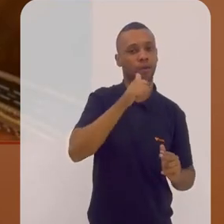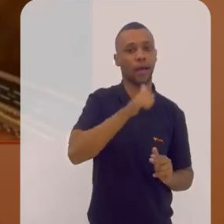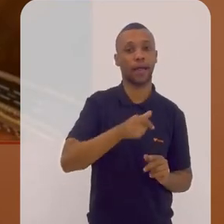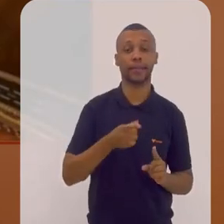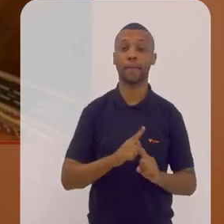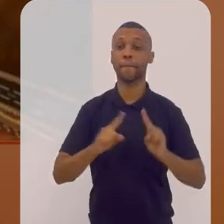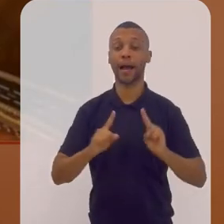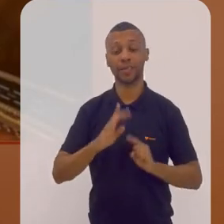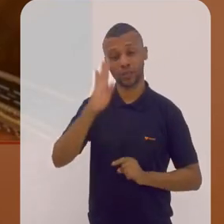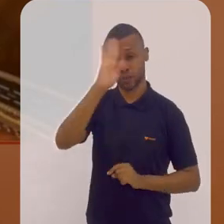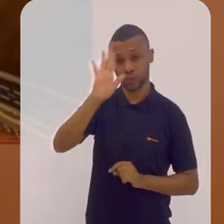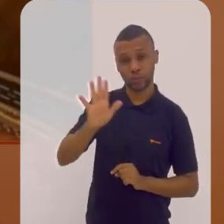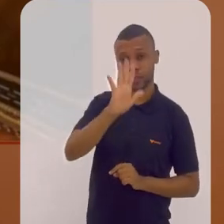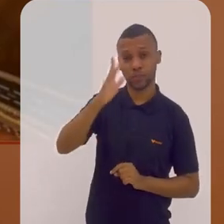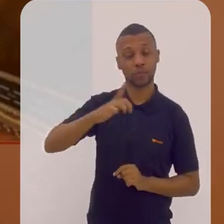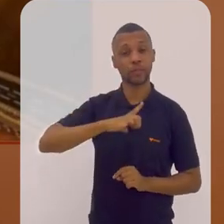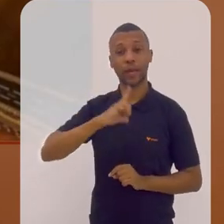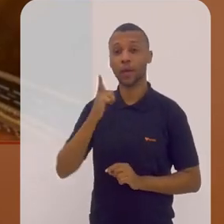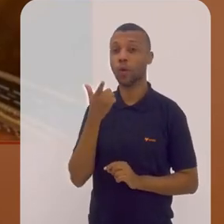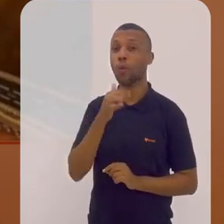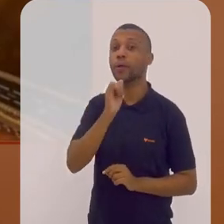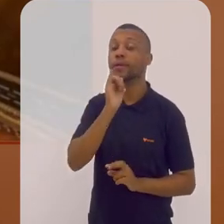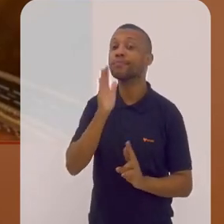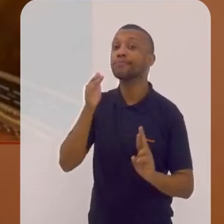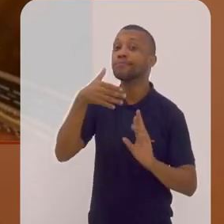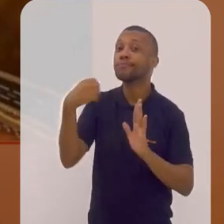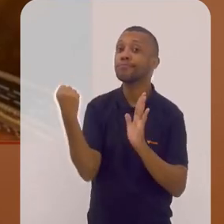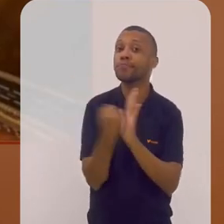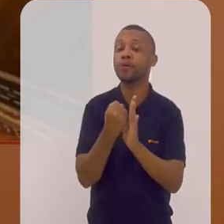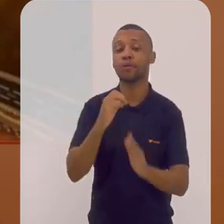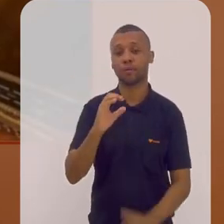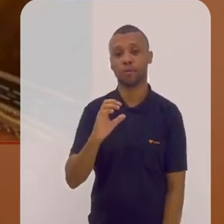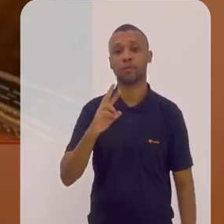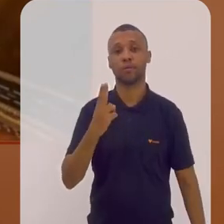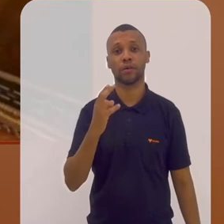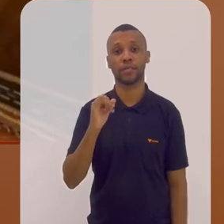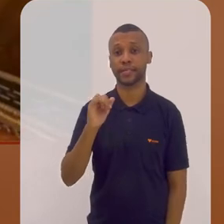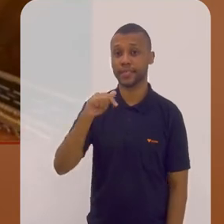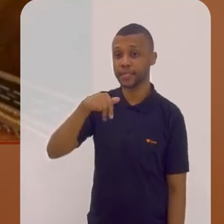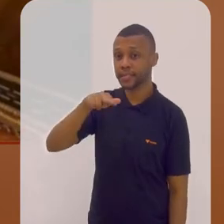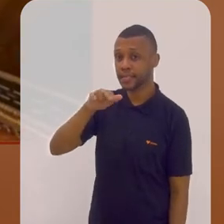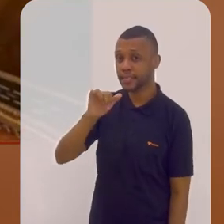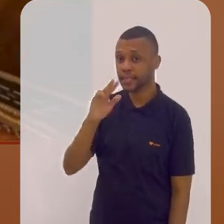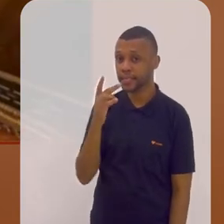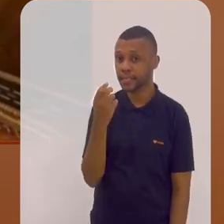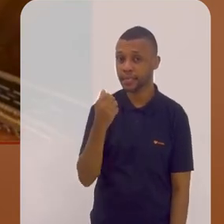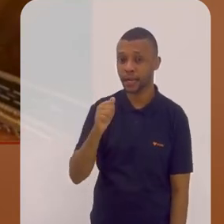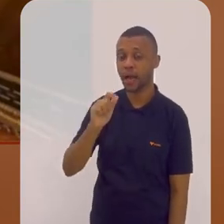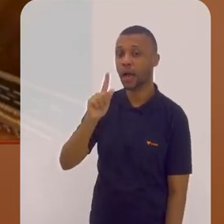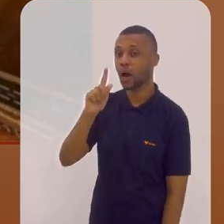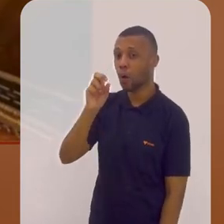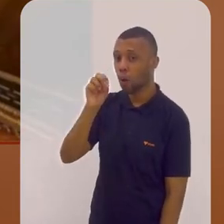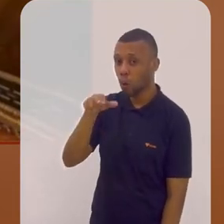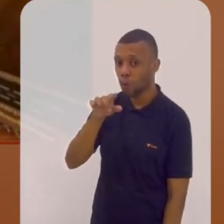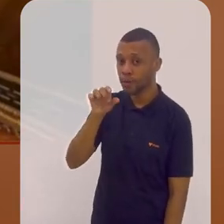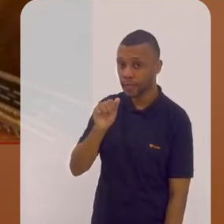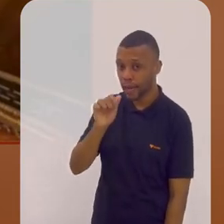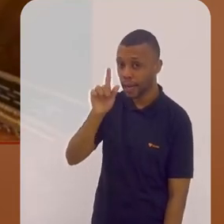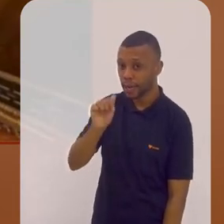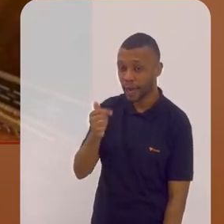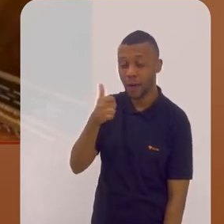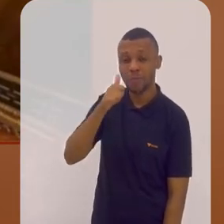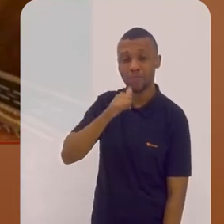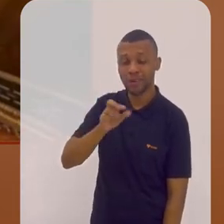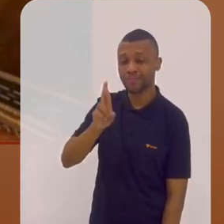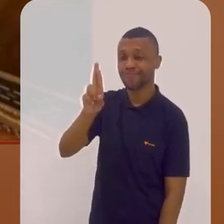mulheres, mas a gente tem no Brasil um exemplo emblemático, que é a Chiquinha Gonzaga. Foi uma compositora,